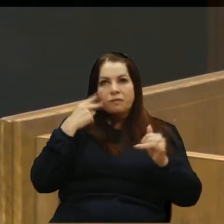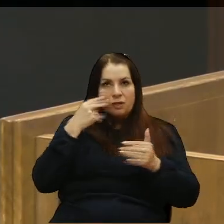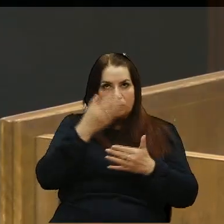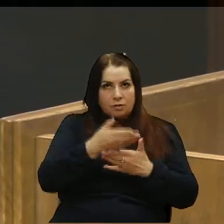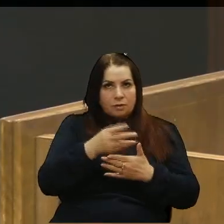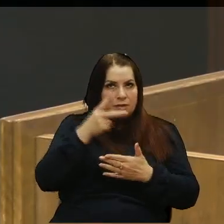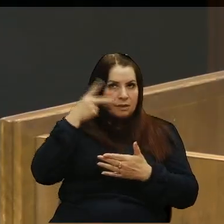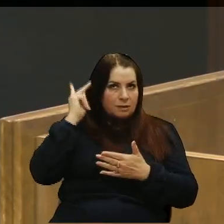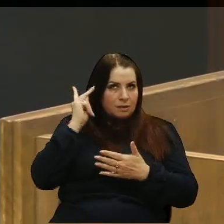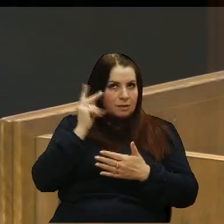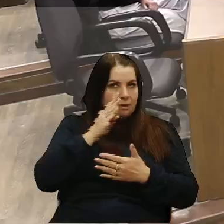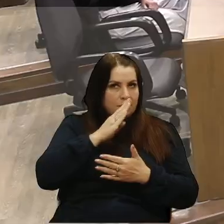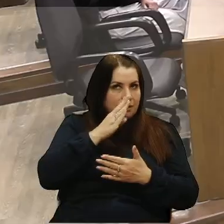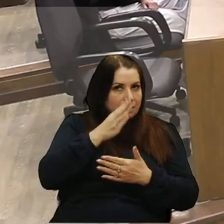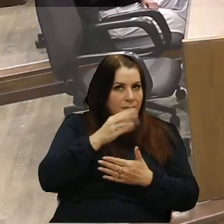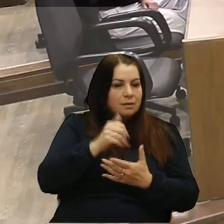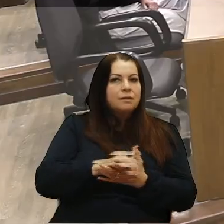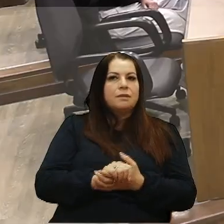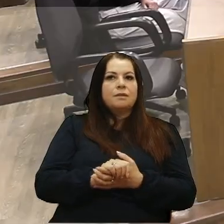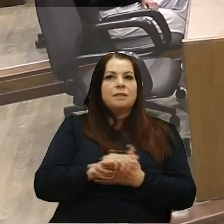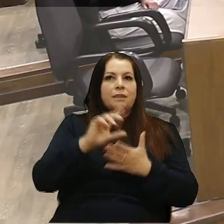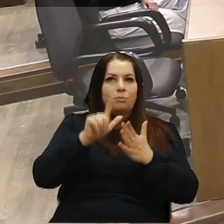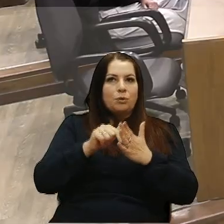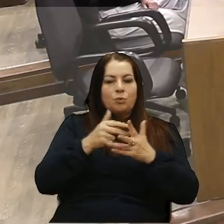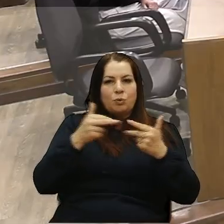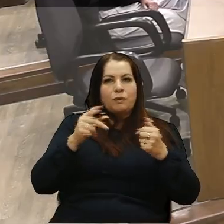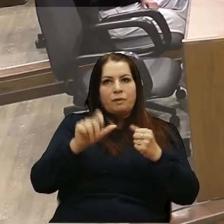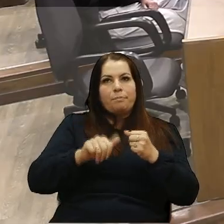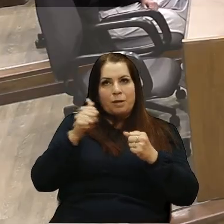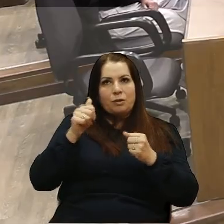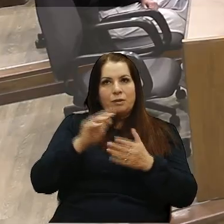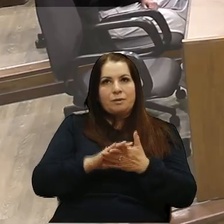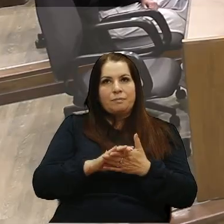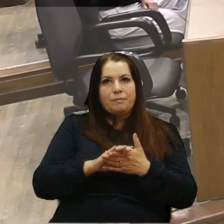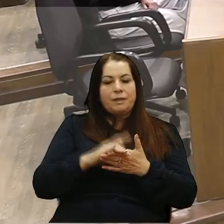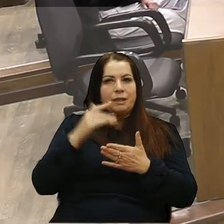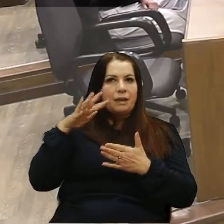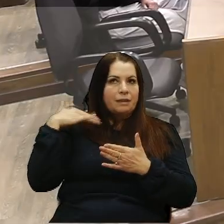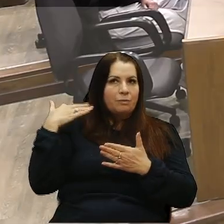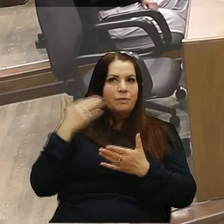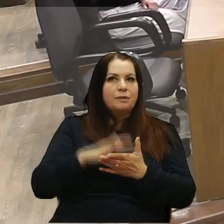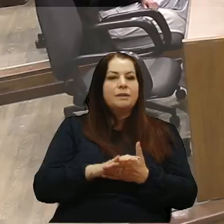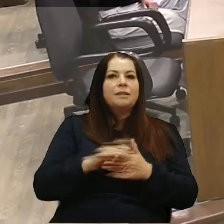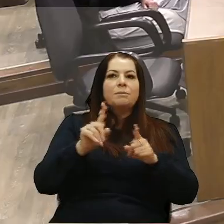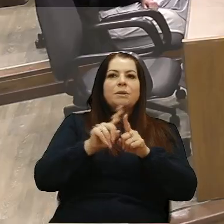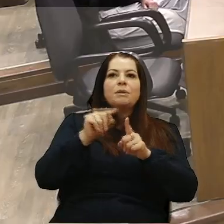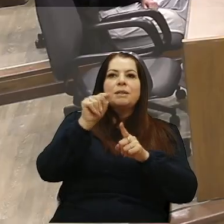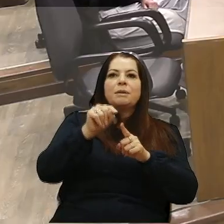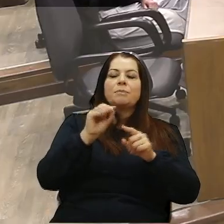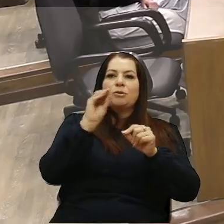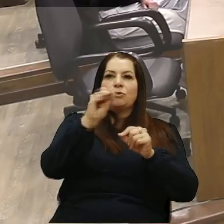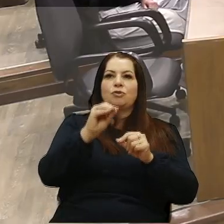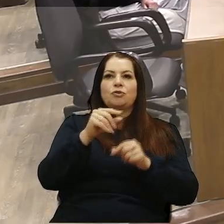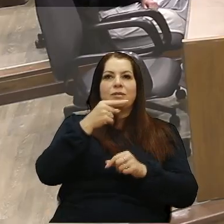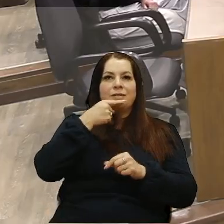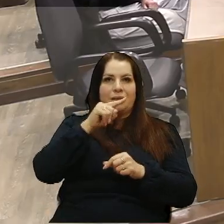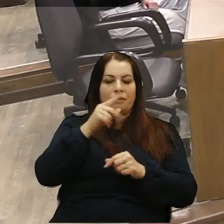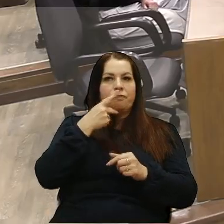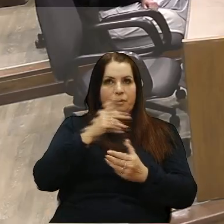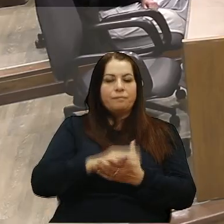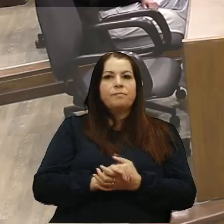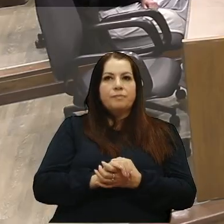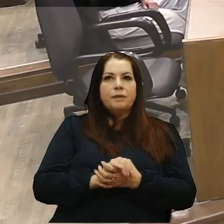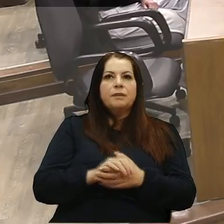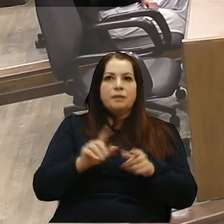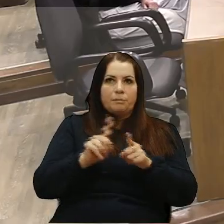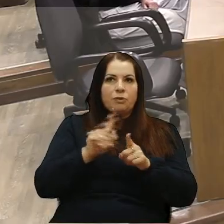vereador Iago, se o puder... Bem rapidinho, depois qualquer coisa eu falo melhor na Andressa Malma. A página que postou aquilo que o Caleb falou,